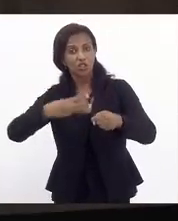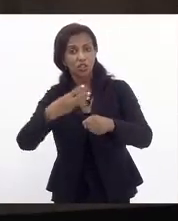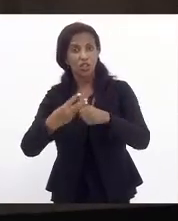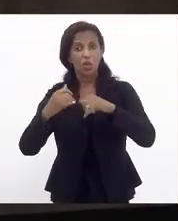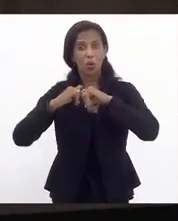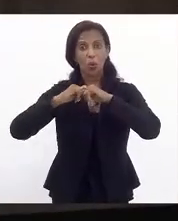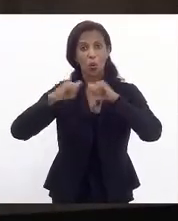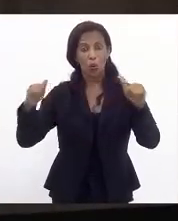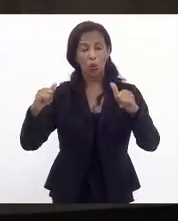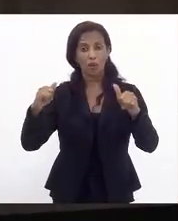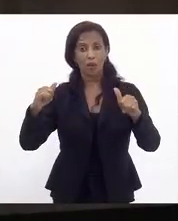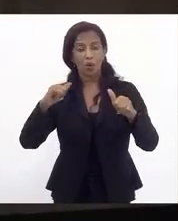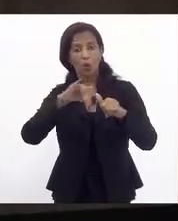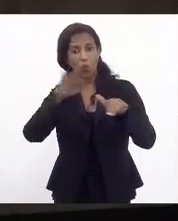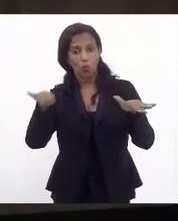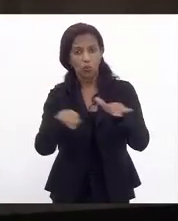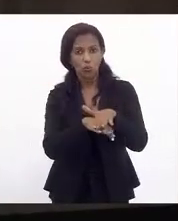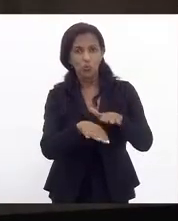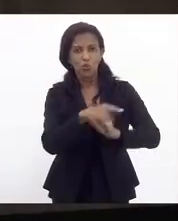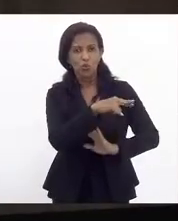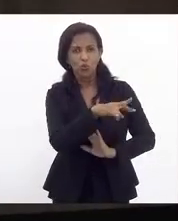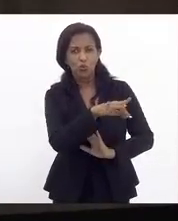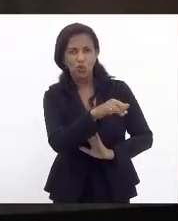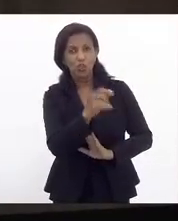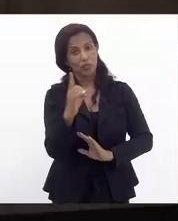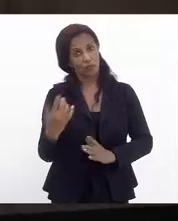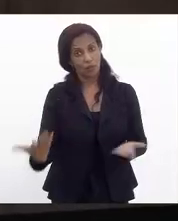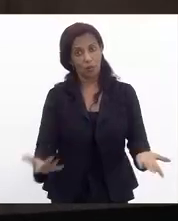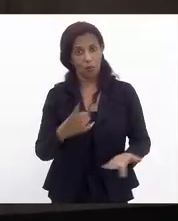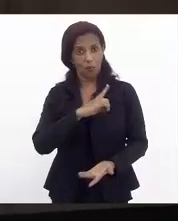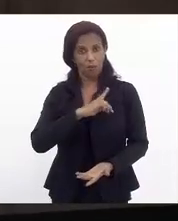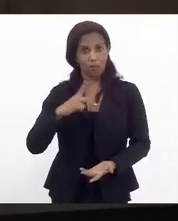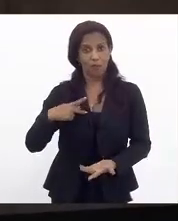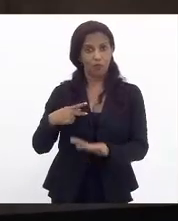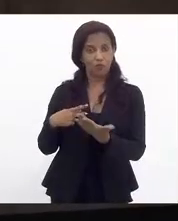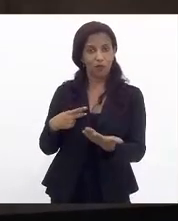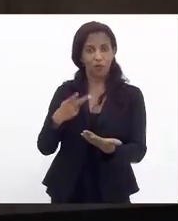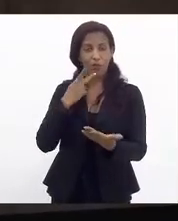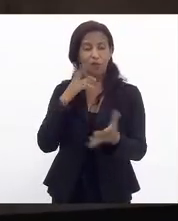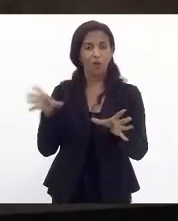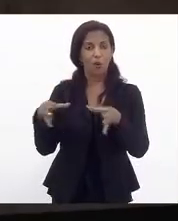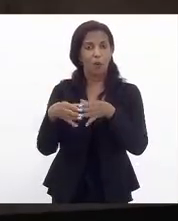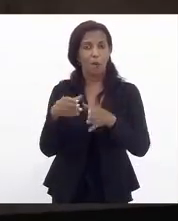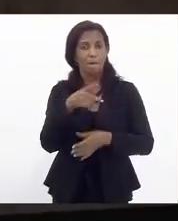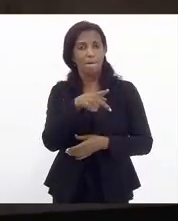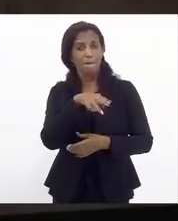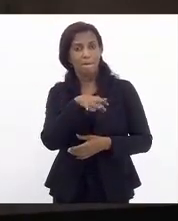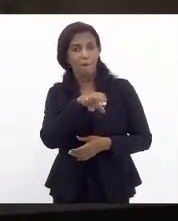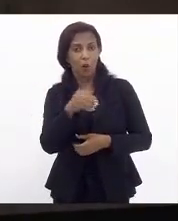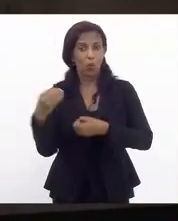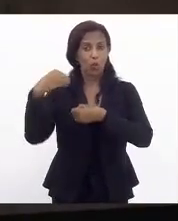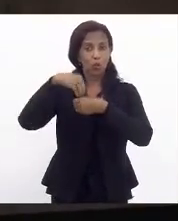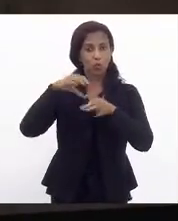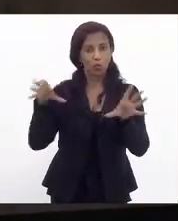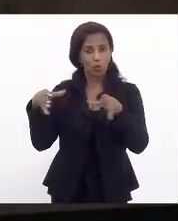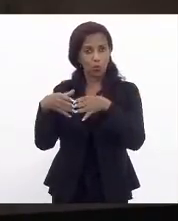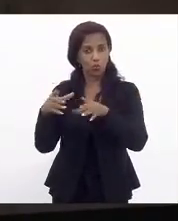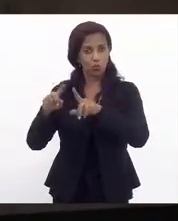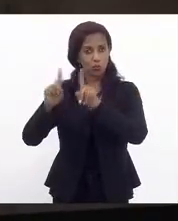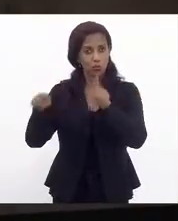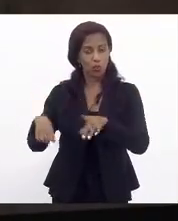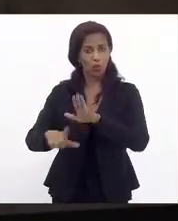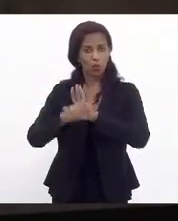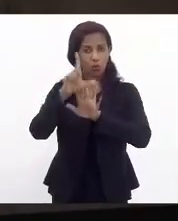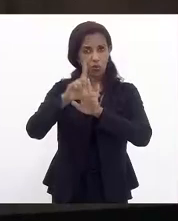com a mensagem extremamente subjetiva Como já falou que a Defensoria Pública do Estado a gente vê a condição e pecunia quando dentro do conjunto dos Servidores